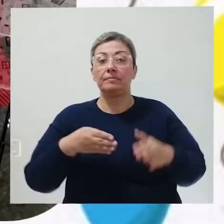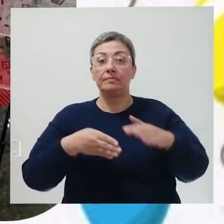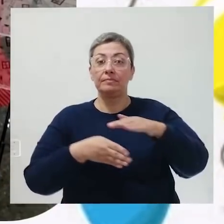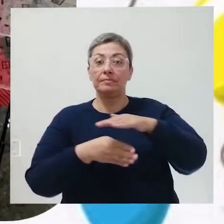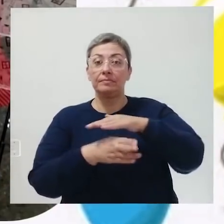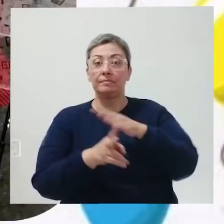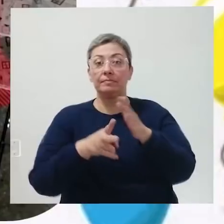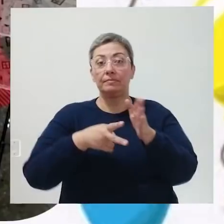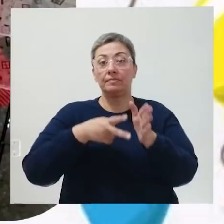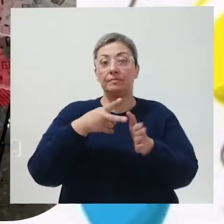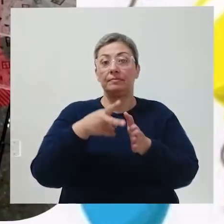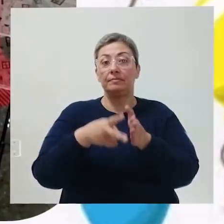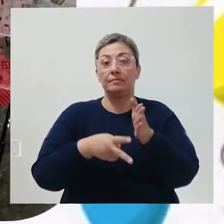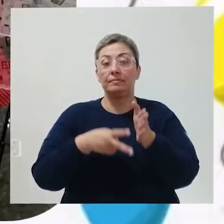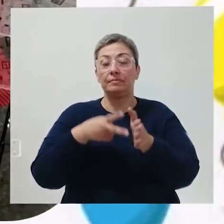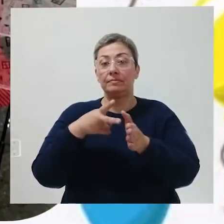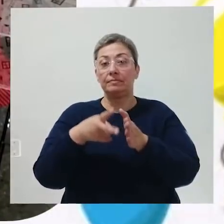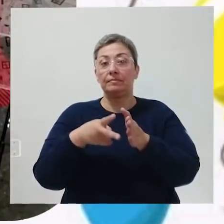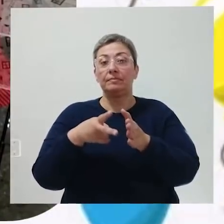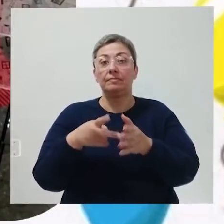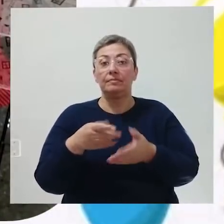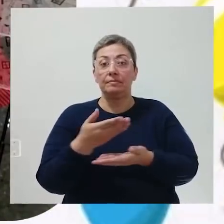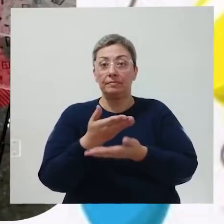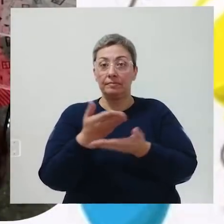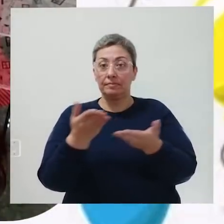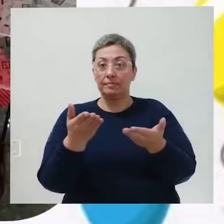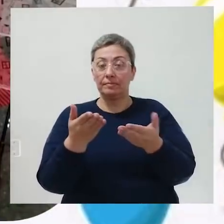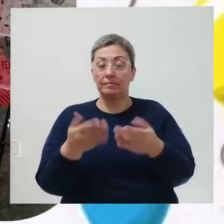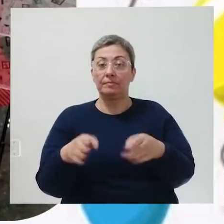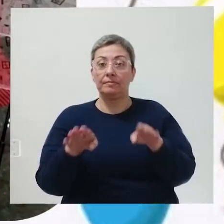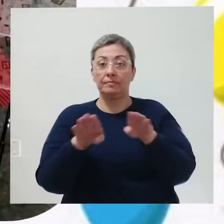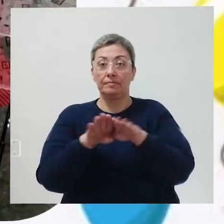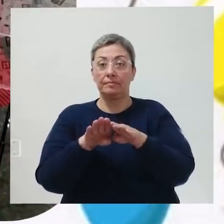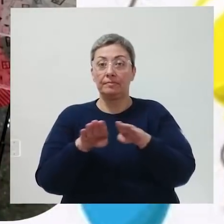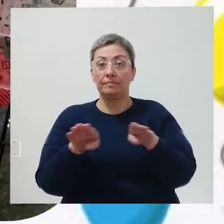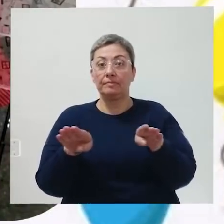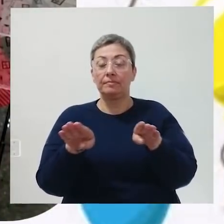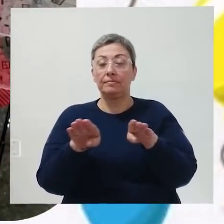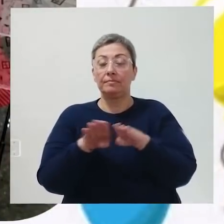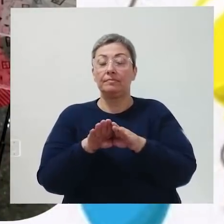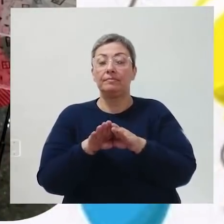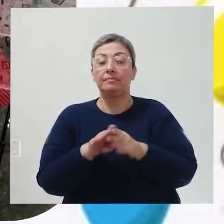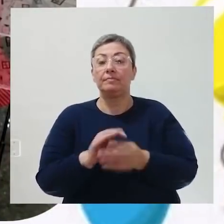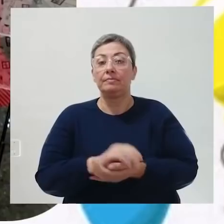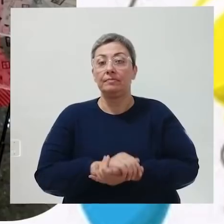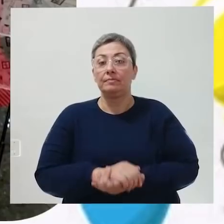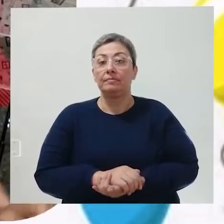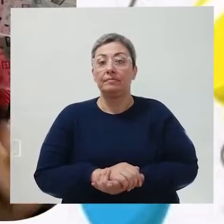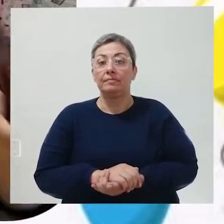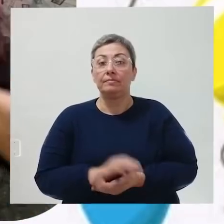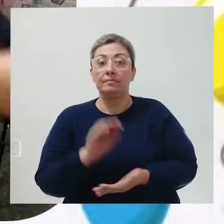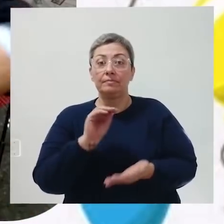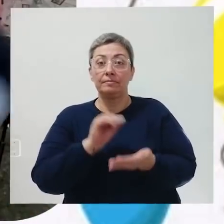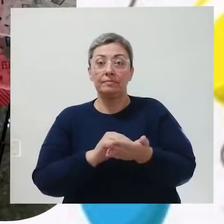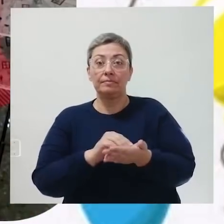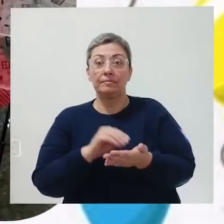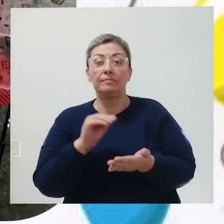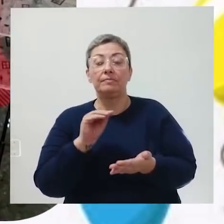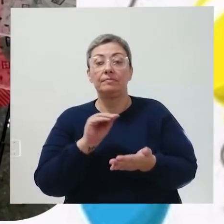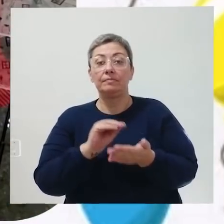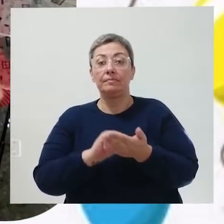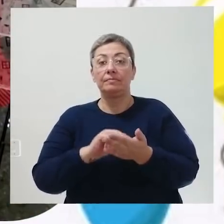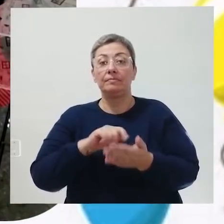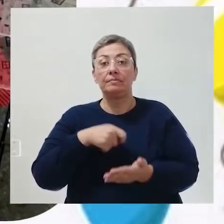Eu vou pegar o trem e você vai também.